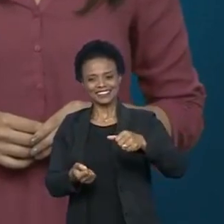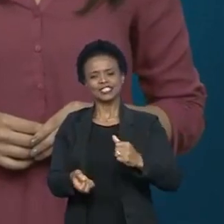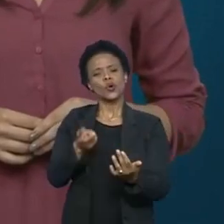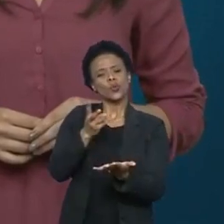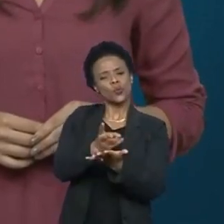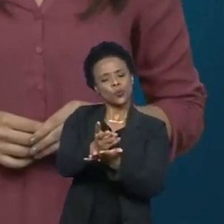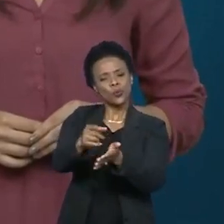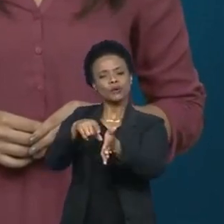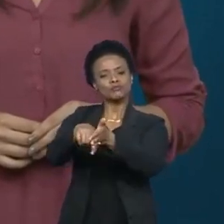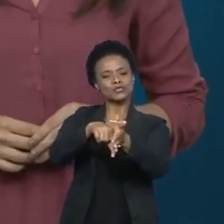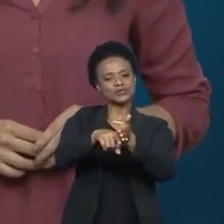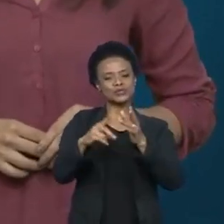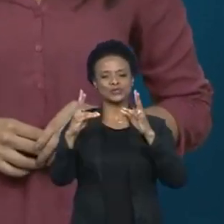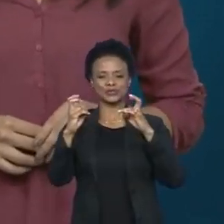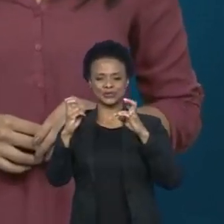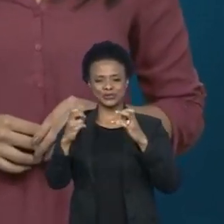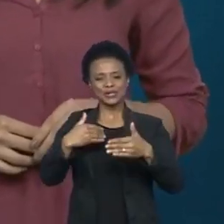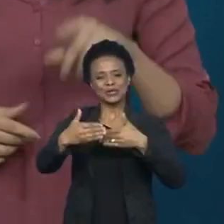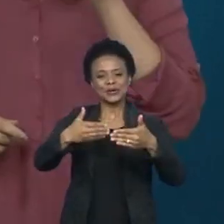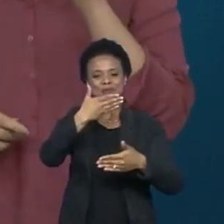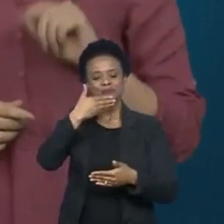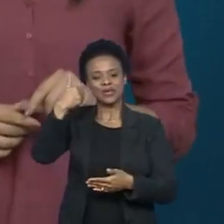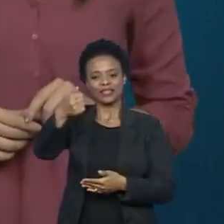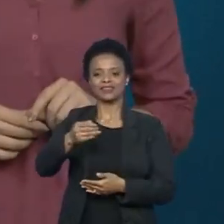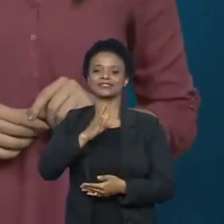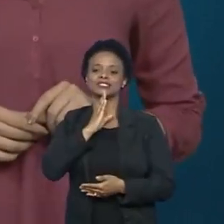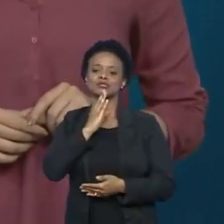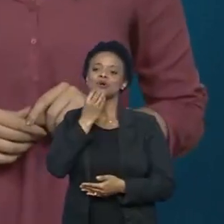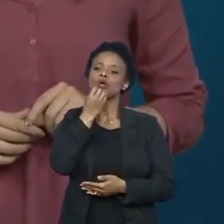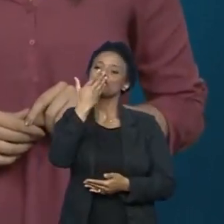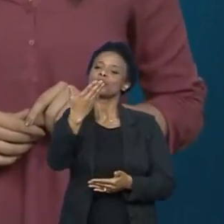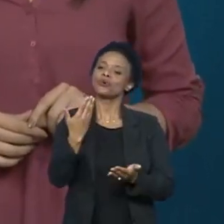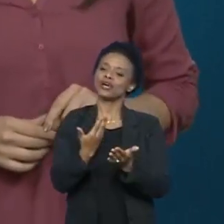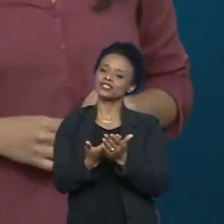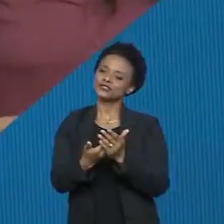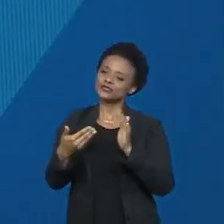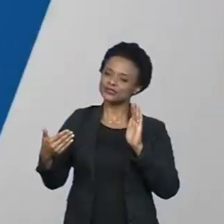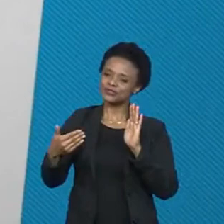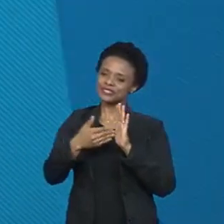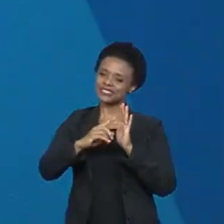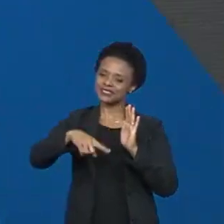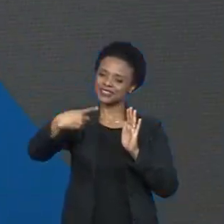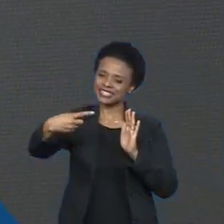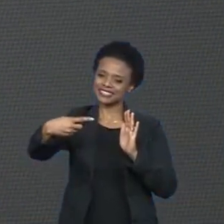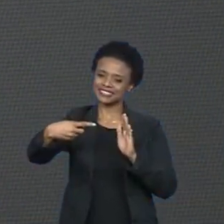sobre esse tema e solidificando seu conhecimento. Bons estudos e até mais!